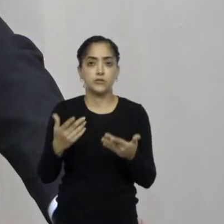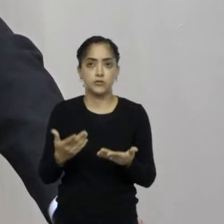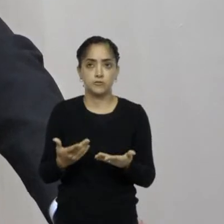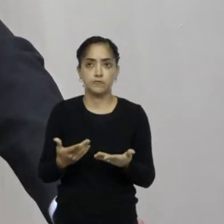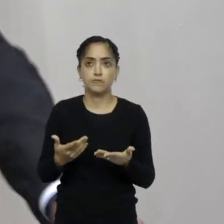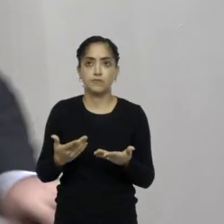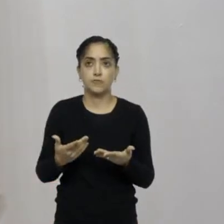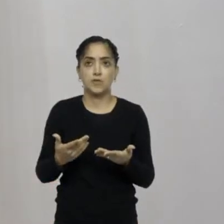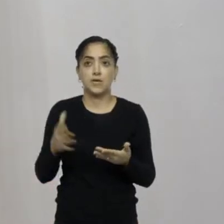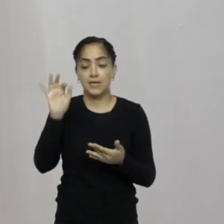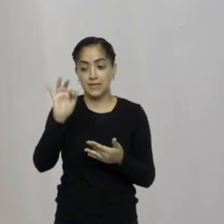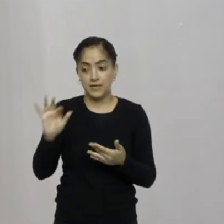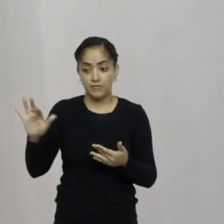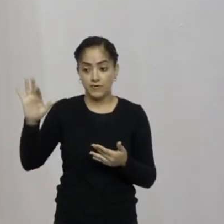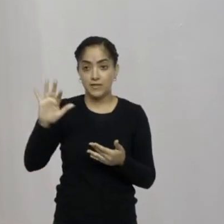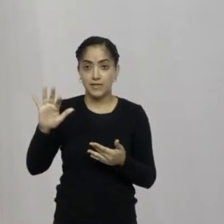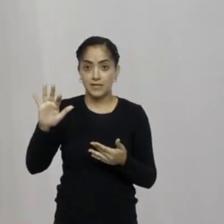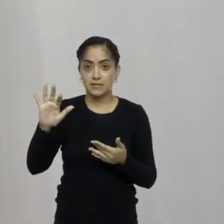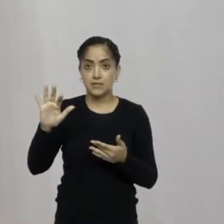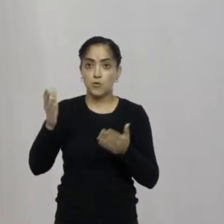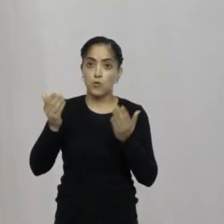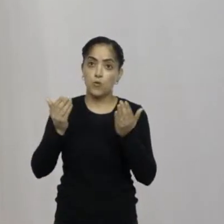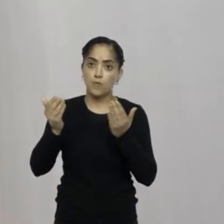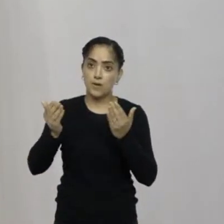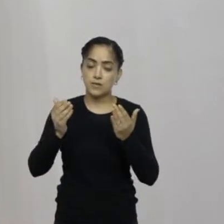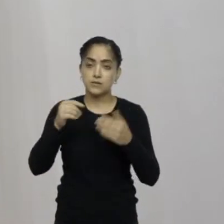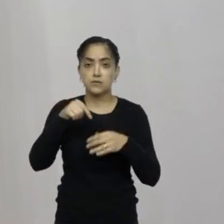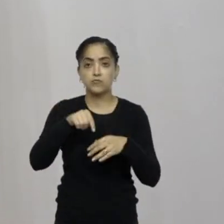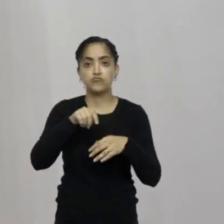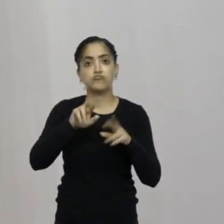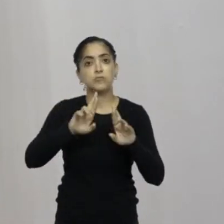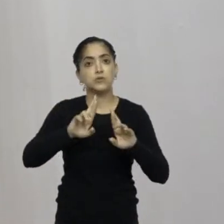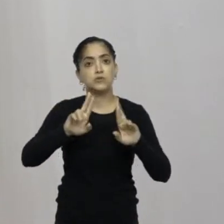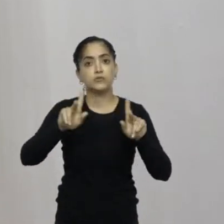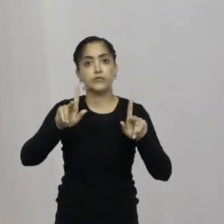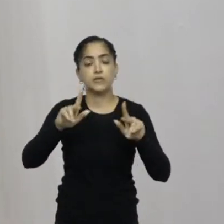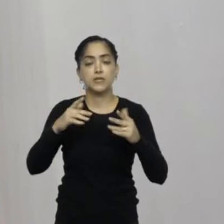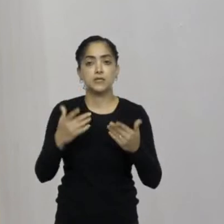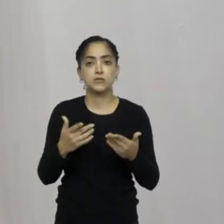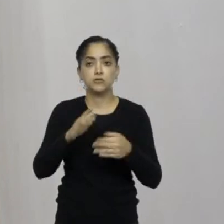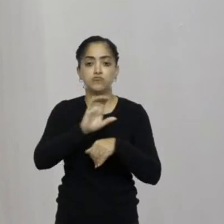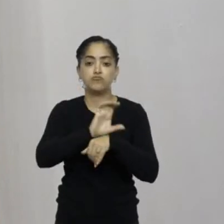na federação, é um Estado diferenciado. É um Estado que tem